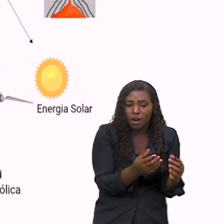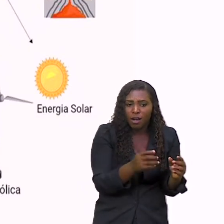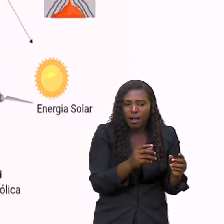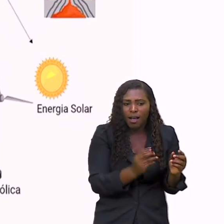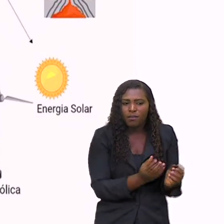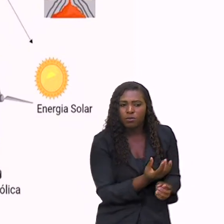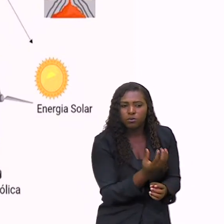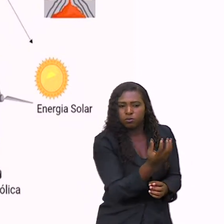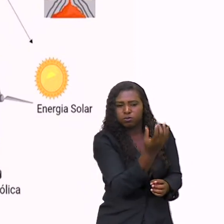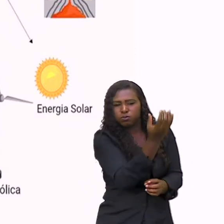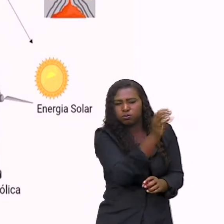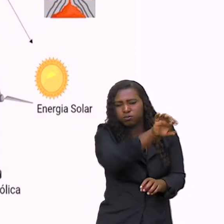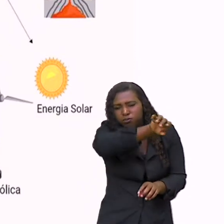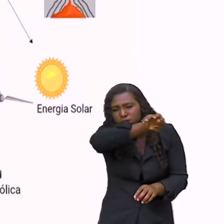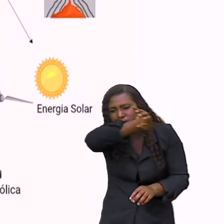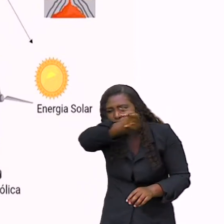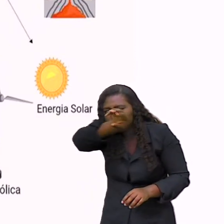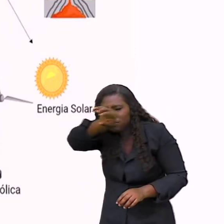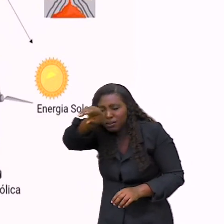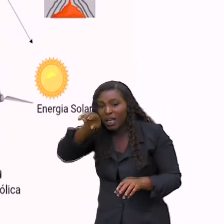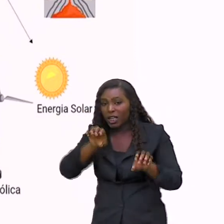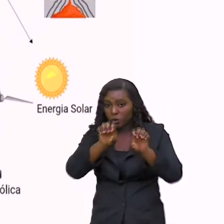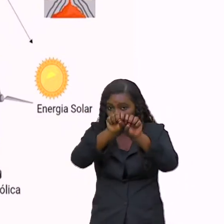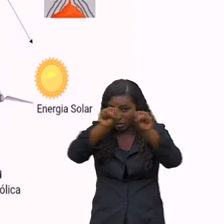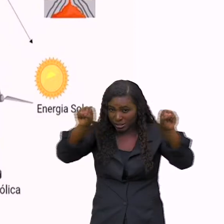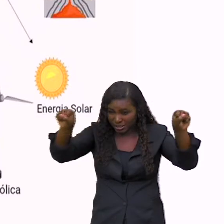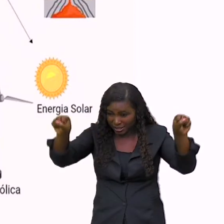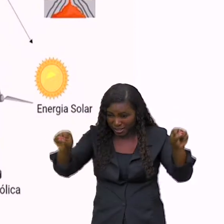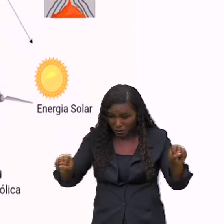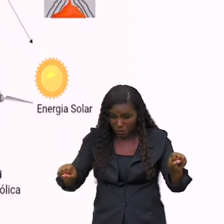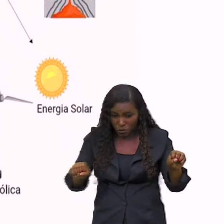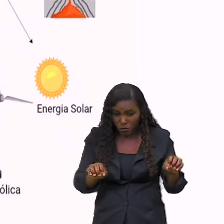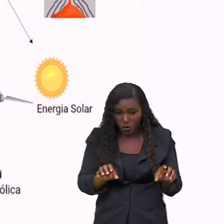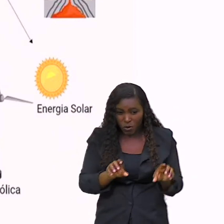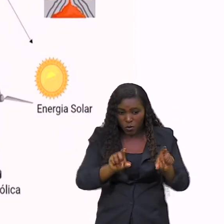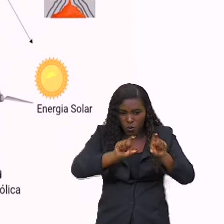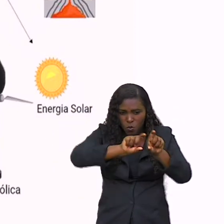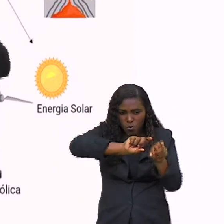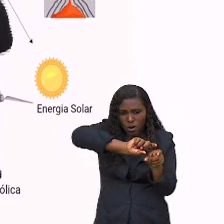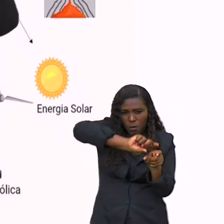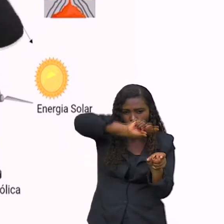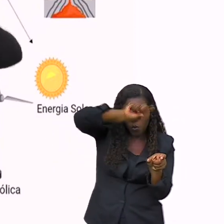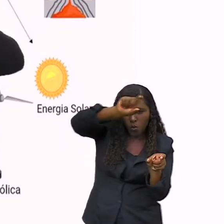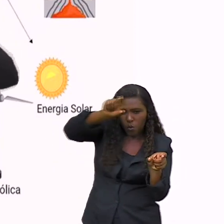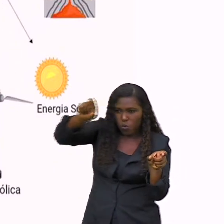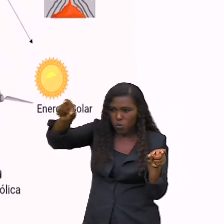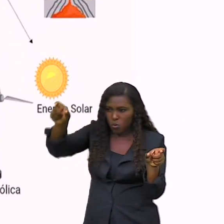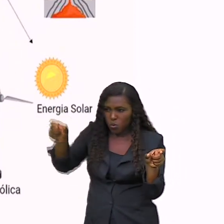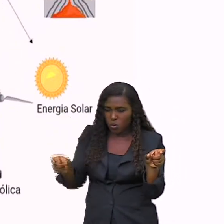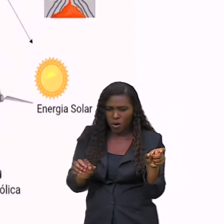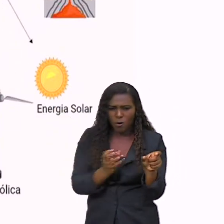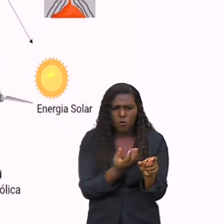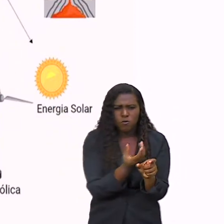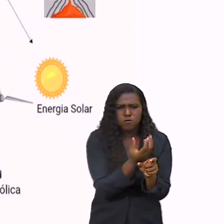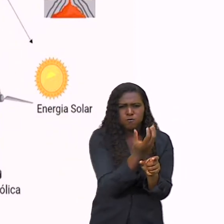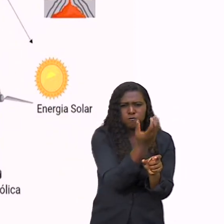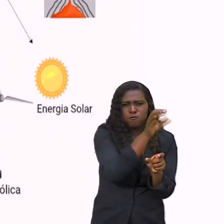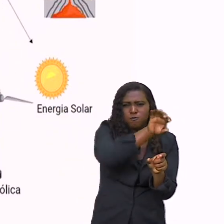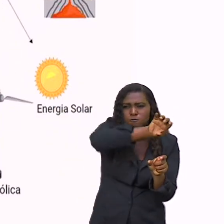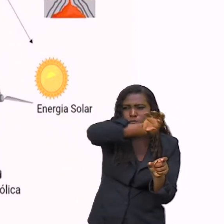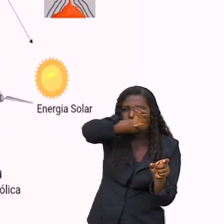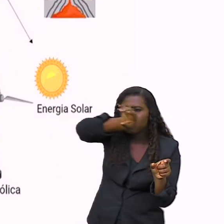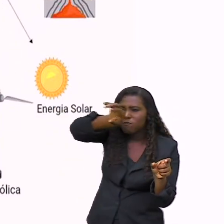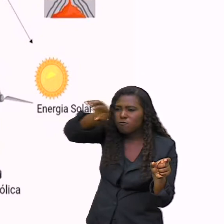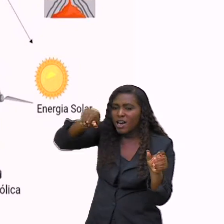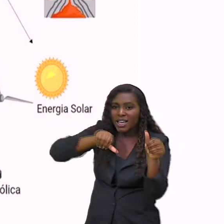vez, diz respeito à aplicação de força sobre o sistema ou pelo sistema. Pela